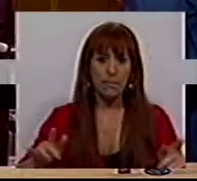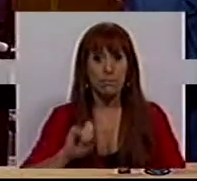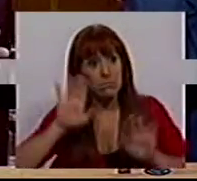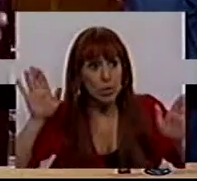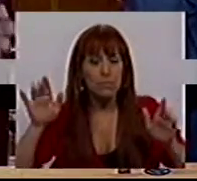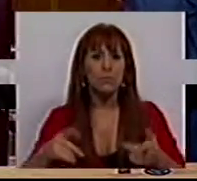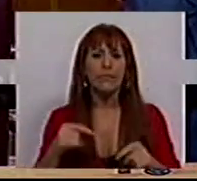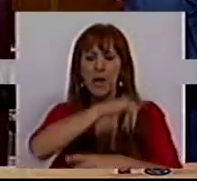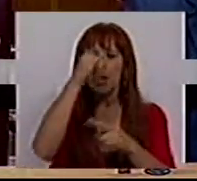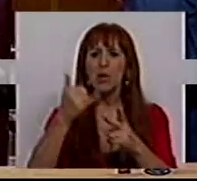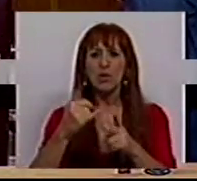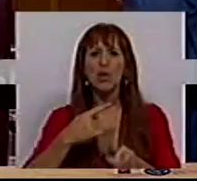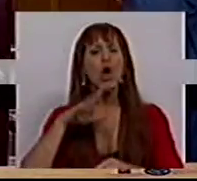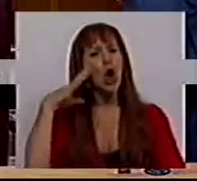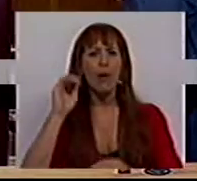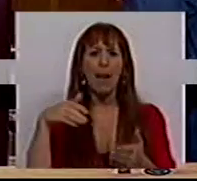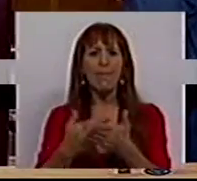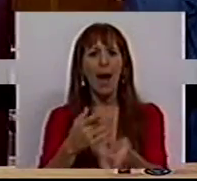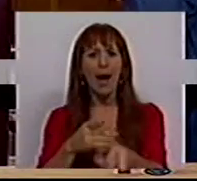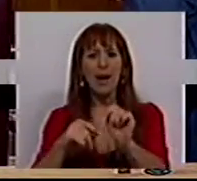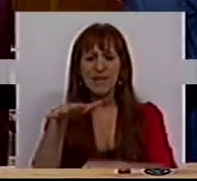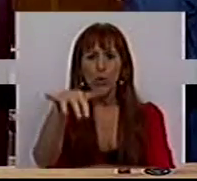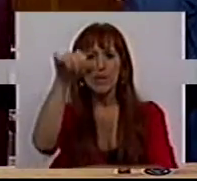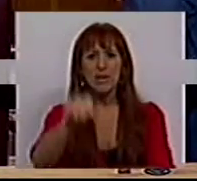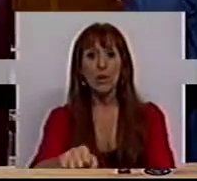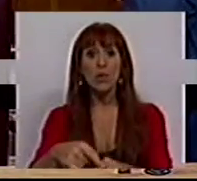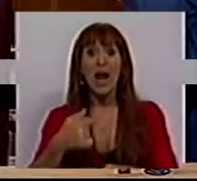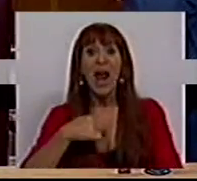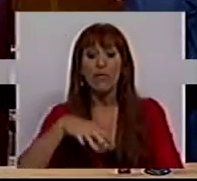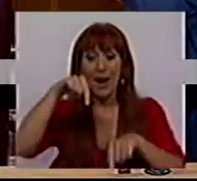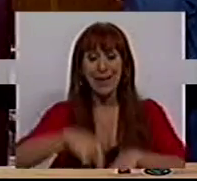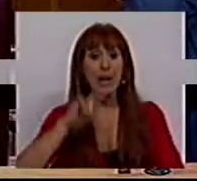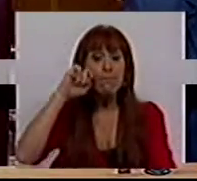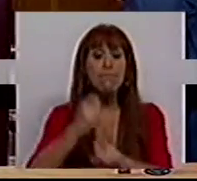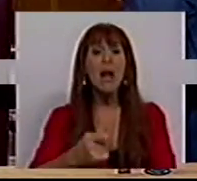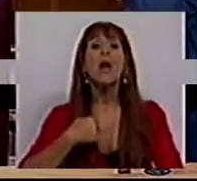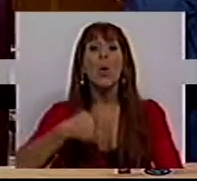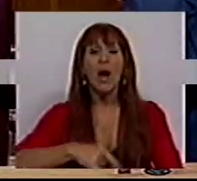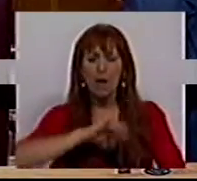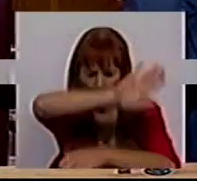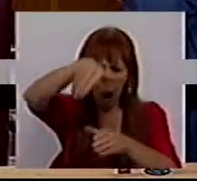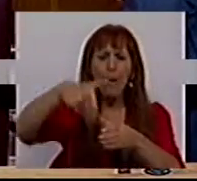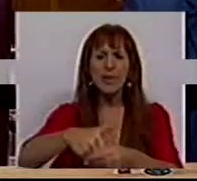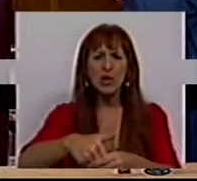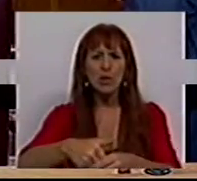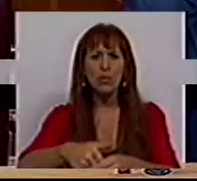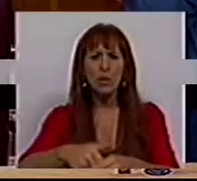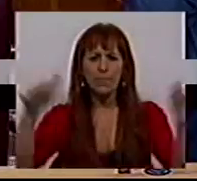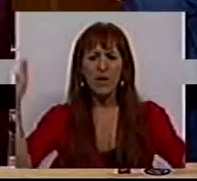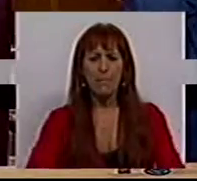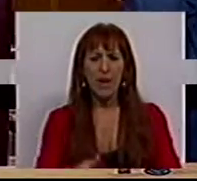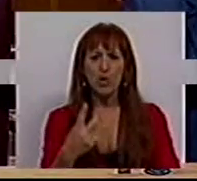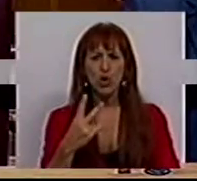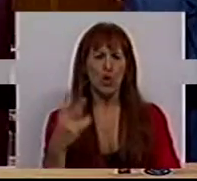possível e, em segundo lugar, normalizar essa situação que, quero aqui insistir, abrangeu menos